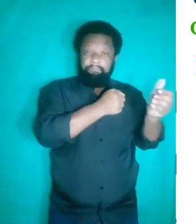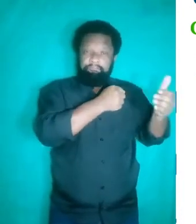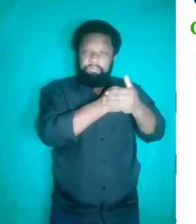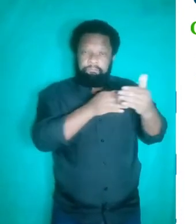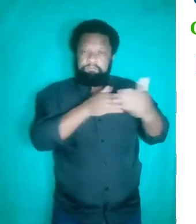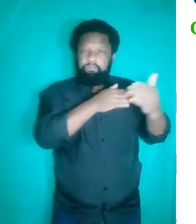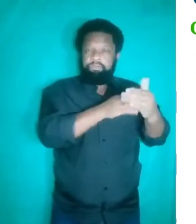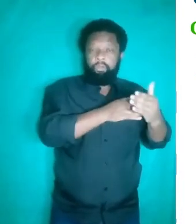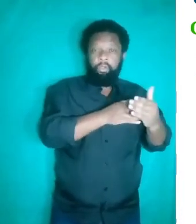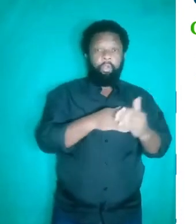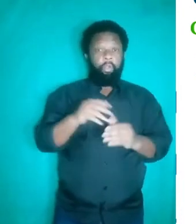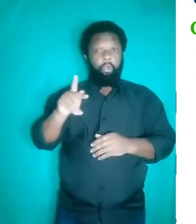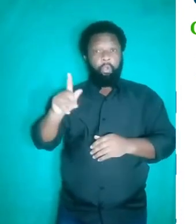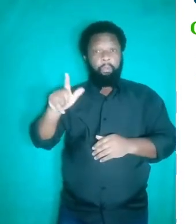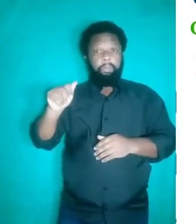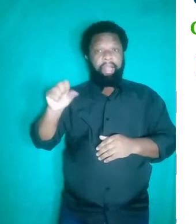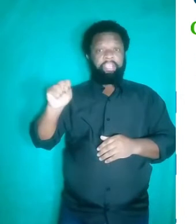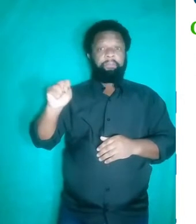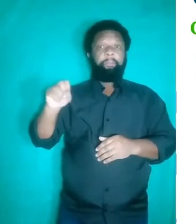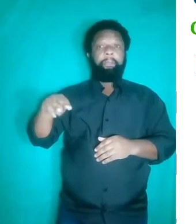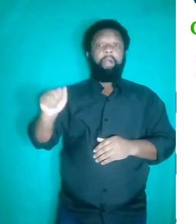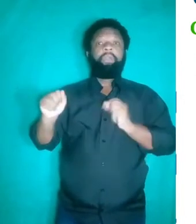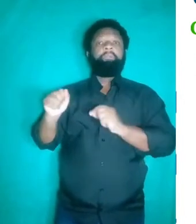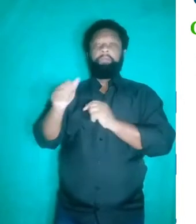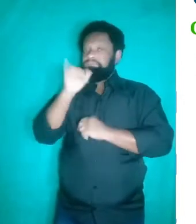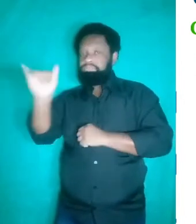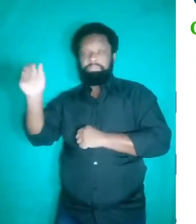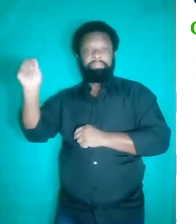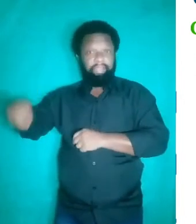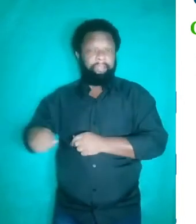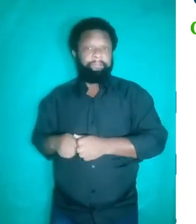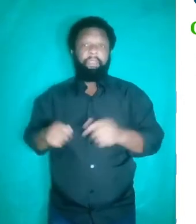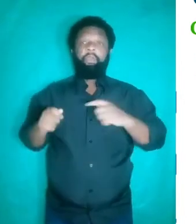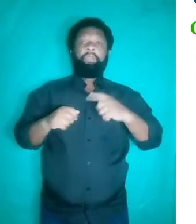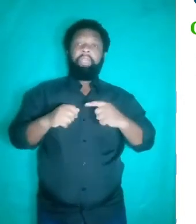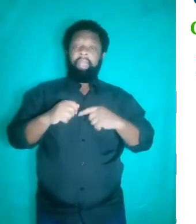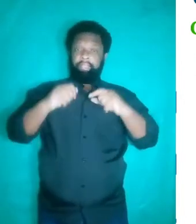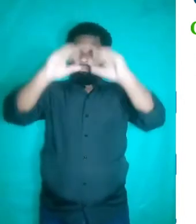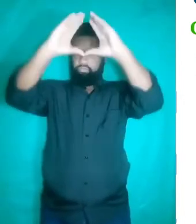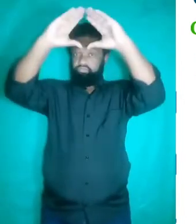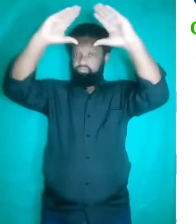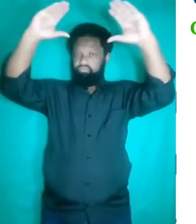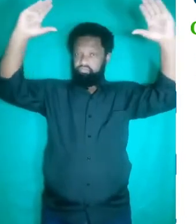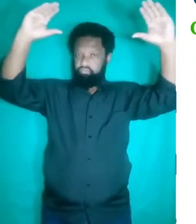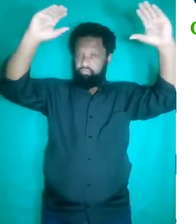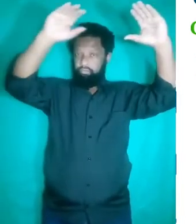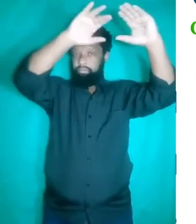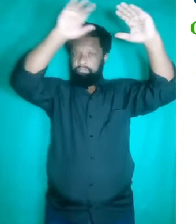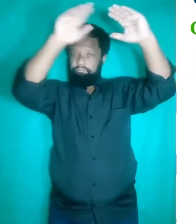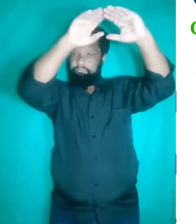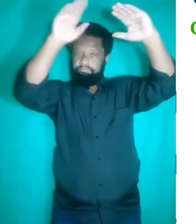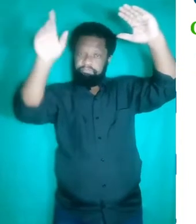um componente condutor. E aí, o que acontece? Ele vai formando plasma no caminho desde a nuvem até